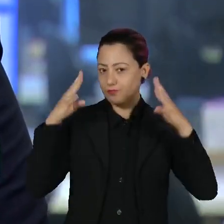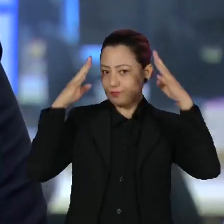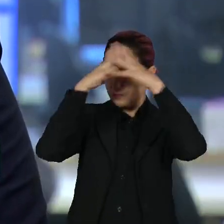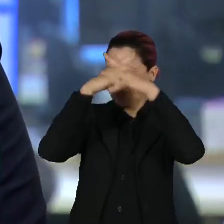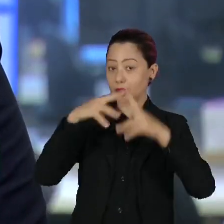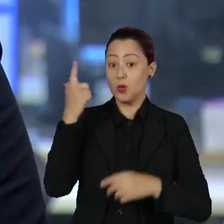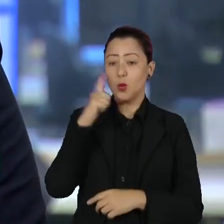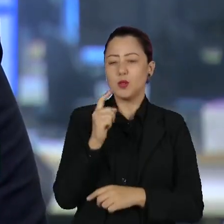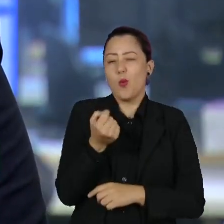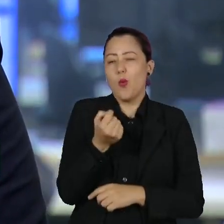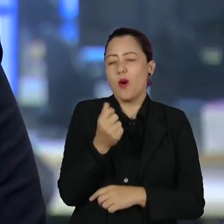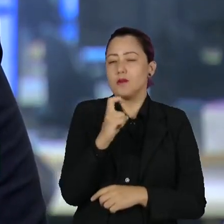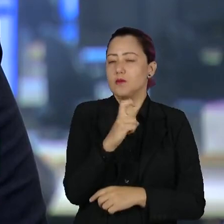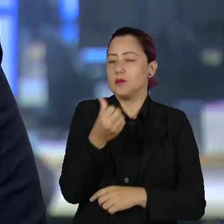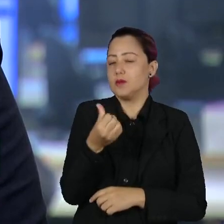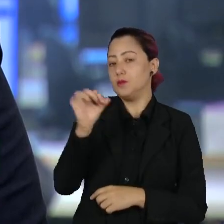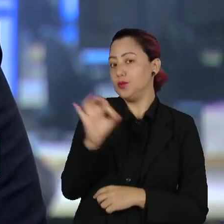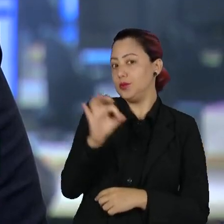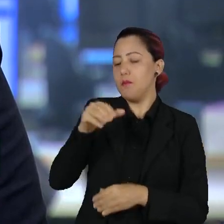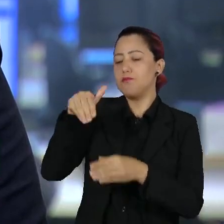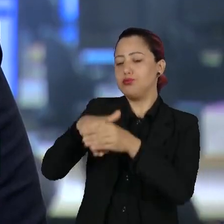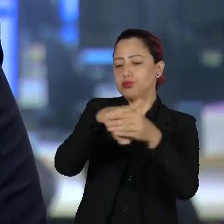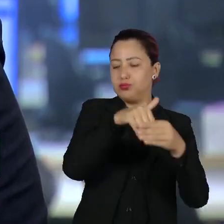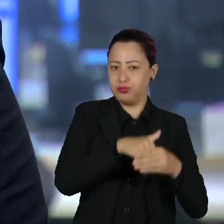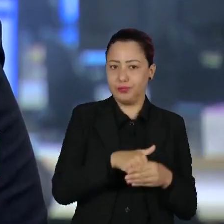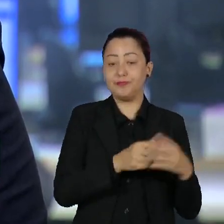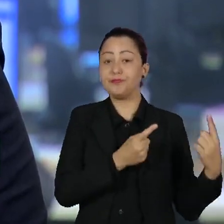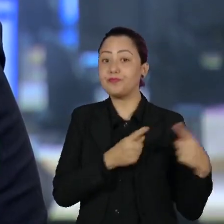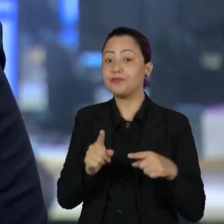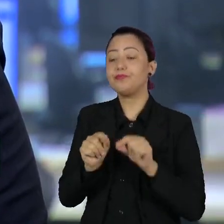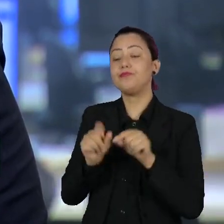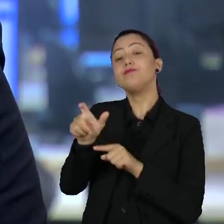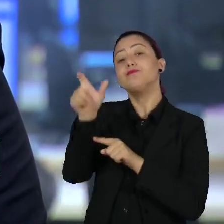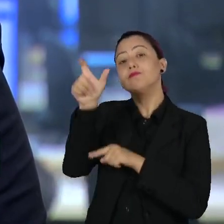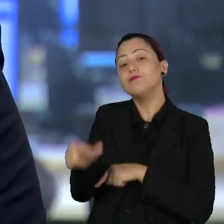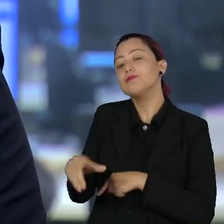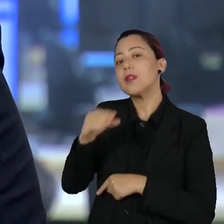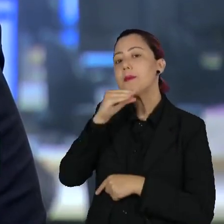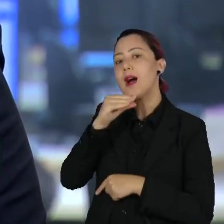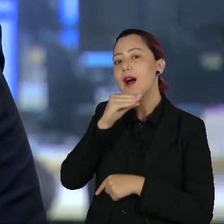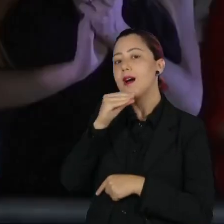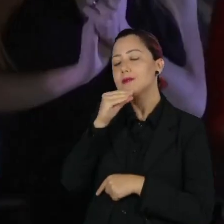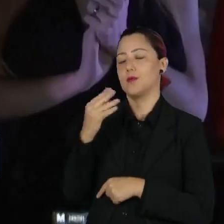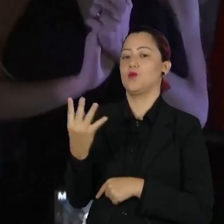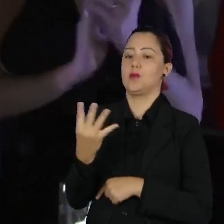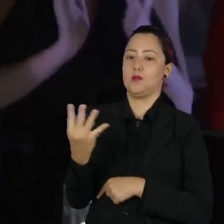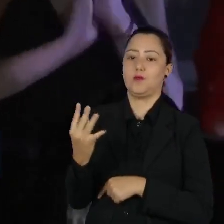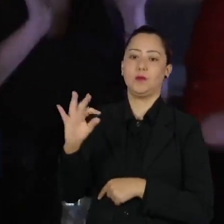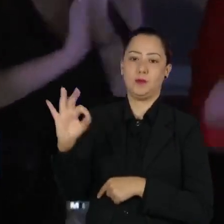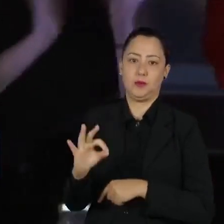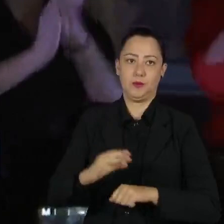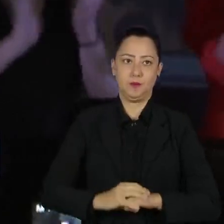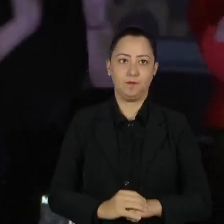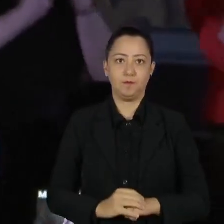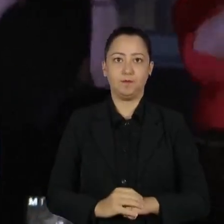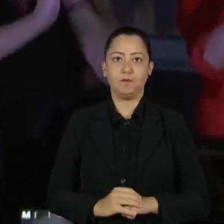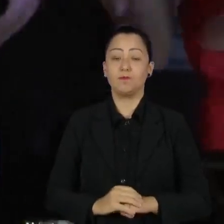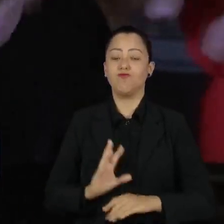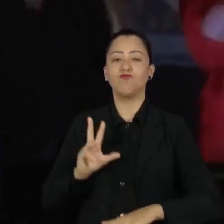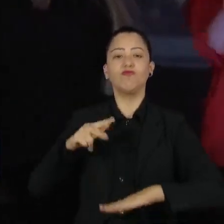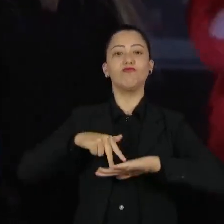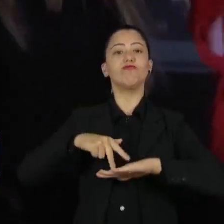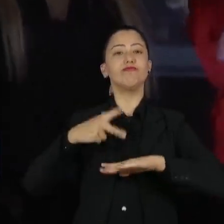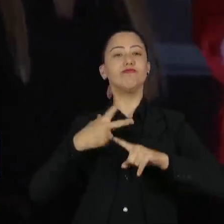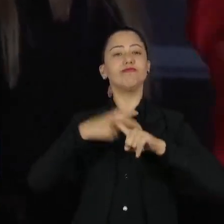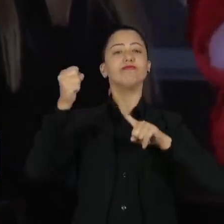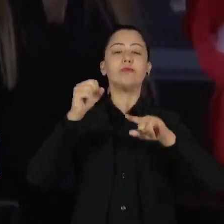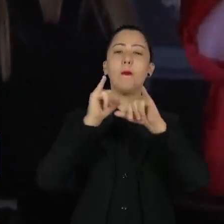quase 56% dos votos contra 44% de Sérgio massa no discurso da Vitória